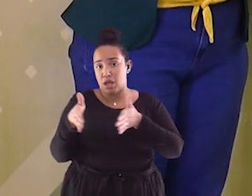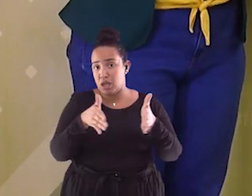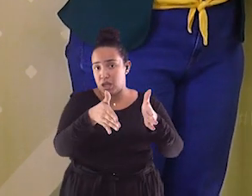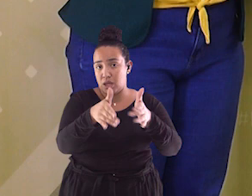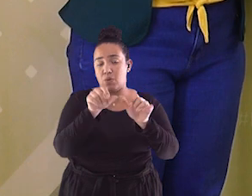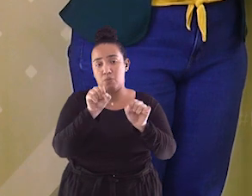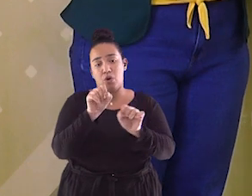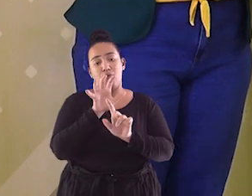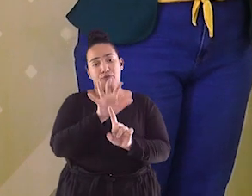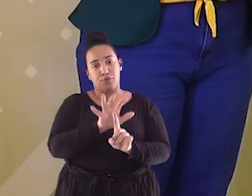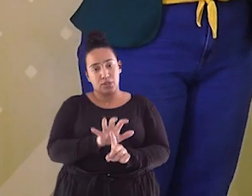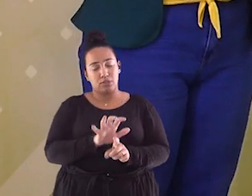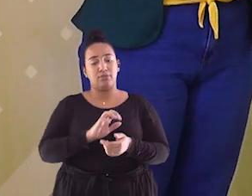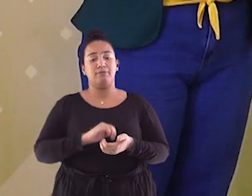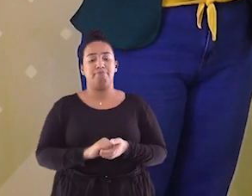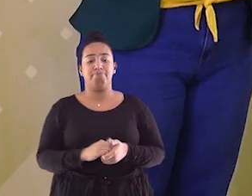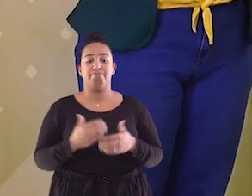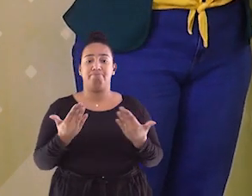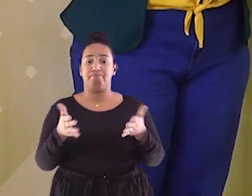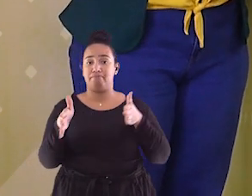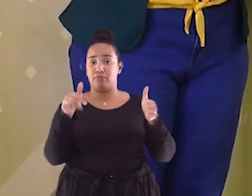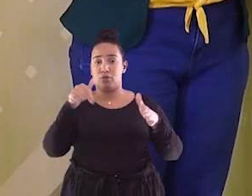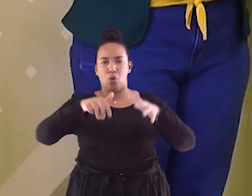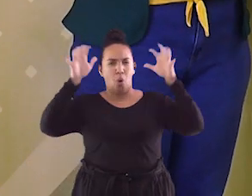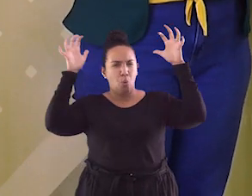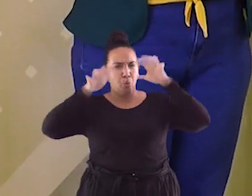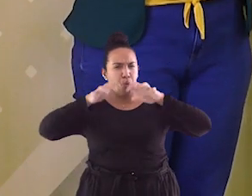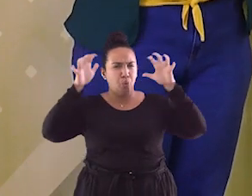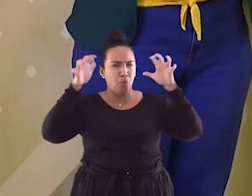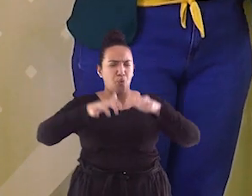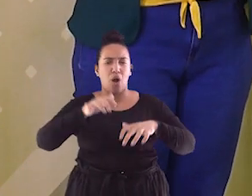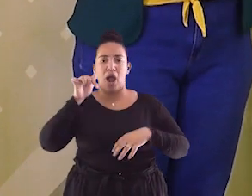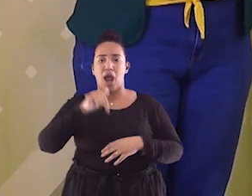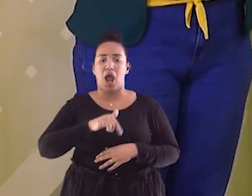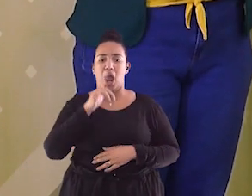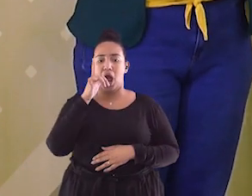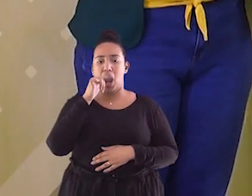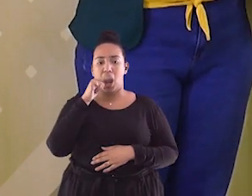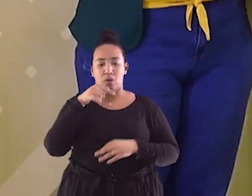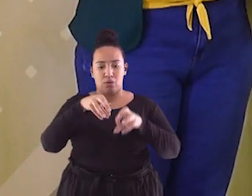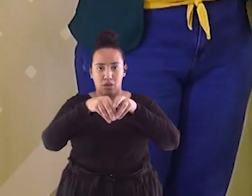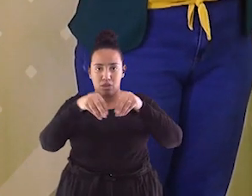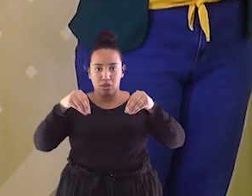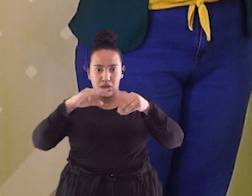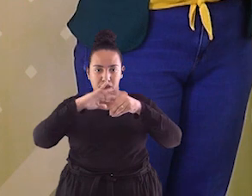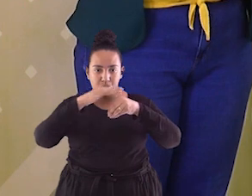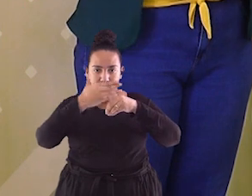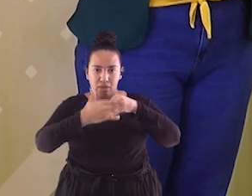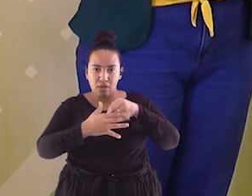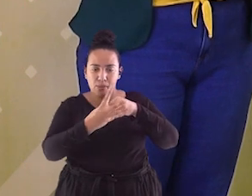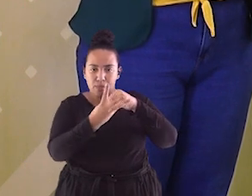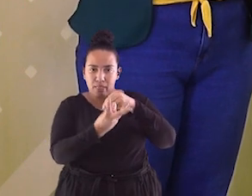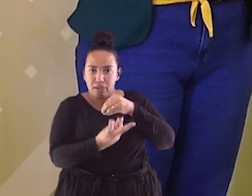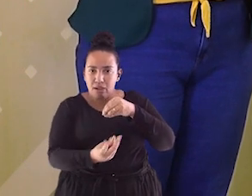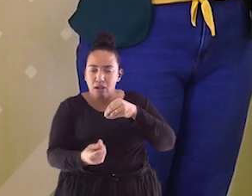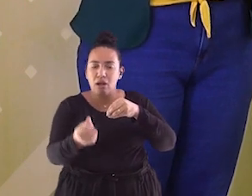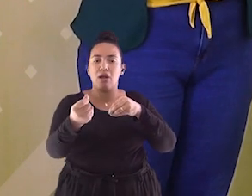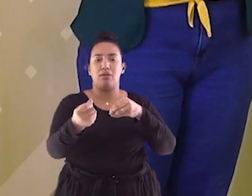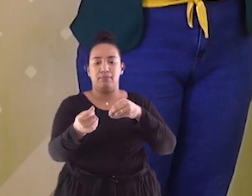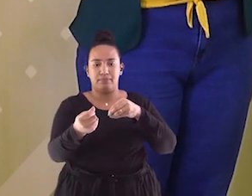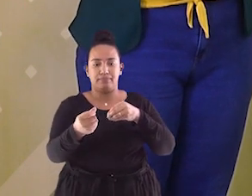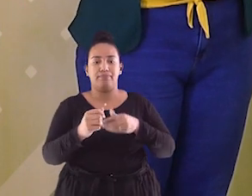etc. Durante as chuvas fortes, a água pode levar a camada de cima ali do solo, que chamamos de